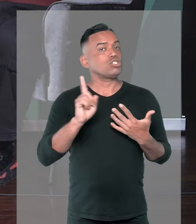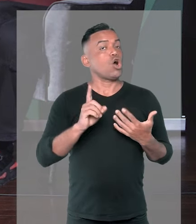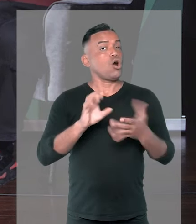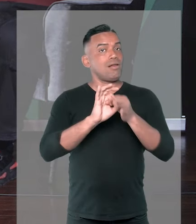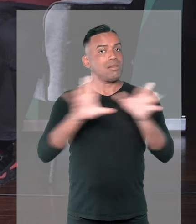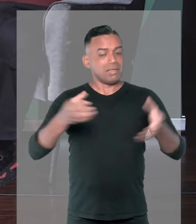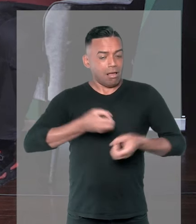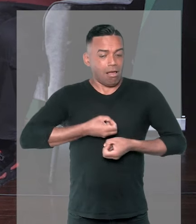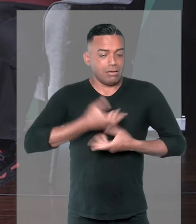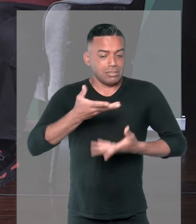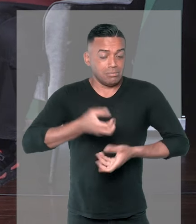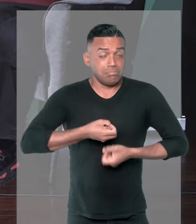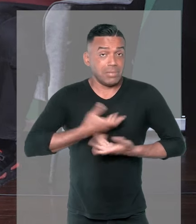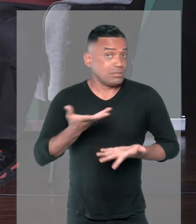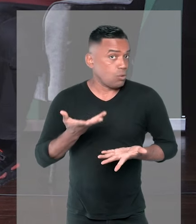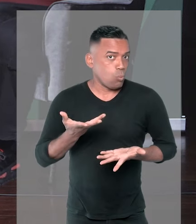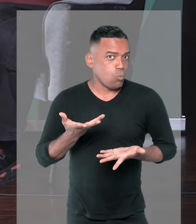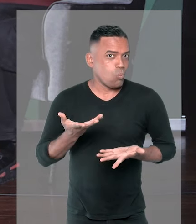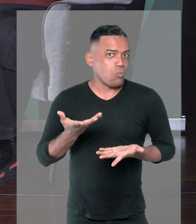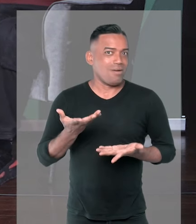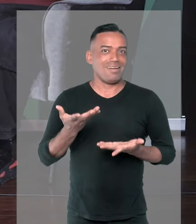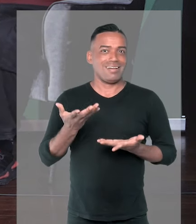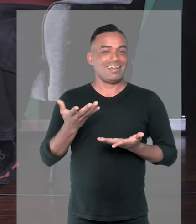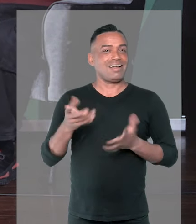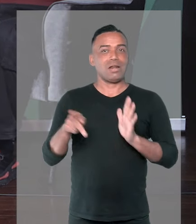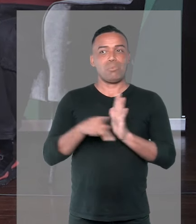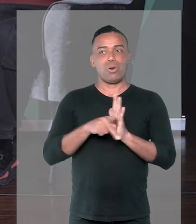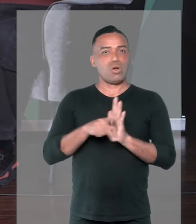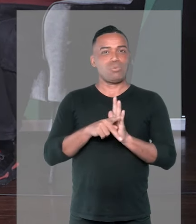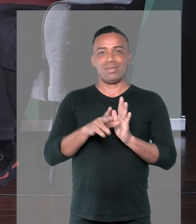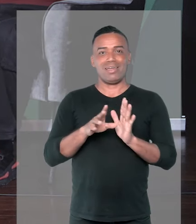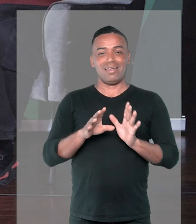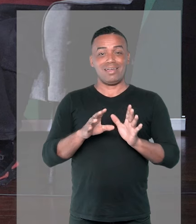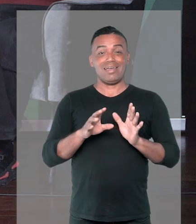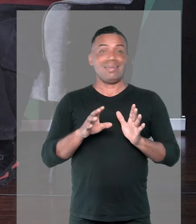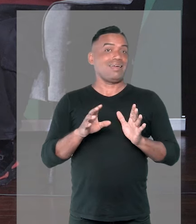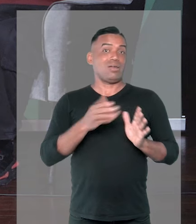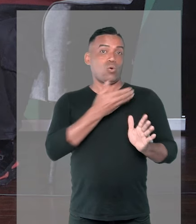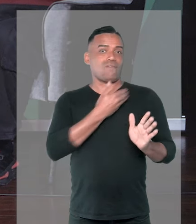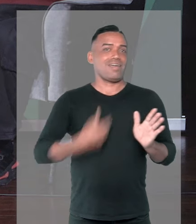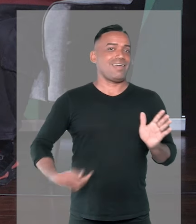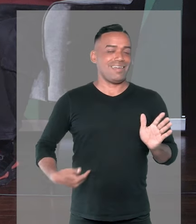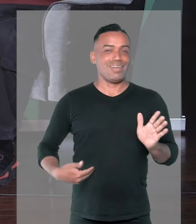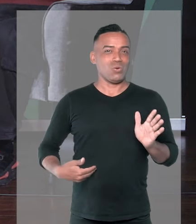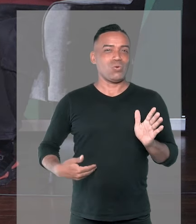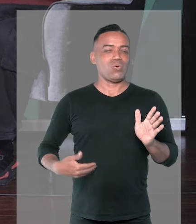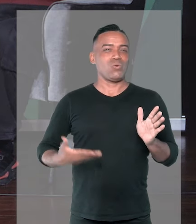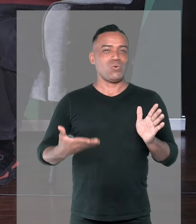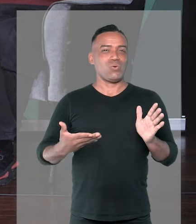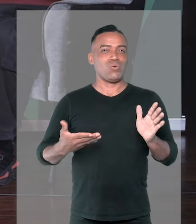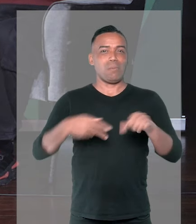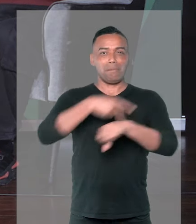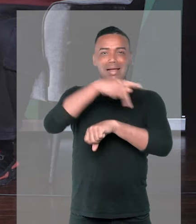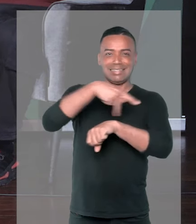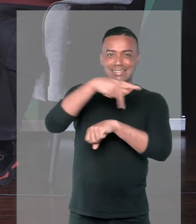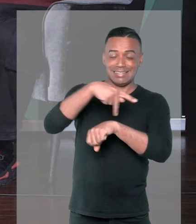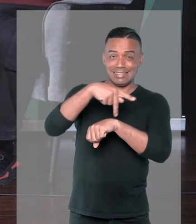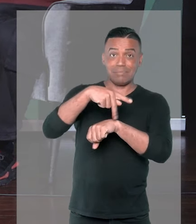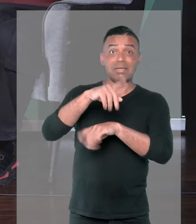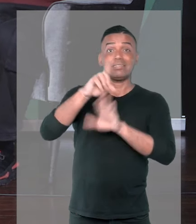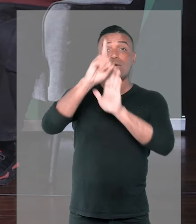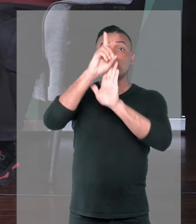expressão que não é uma concessão do estado onde você está estado com é maiúsculo no sentido de um país mas é